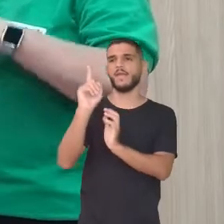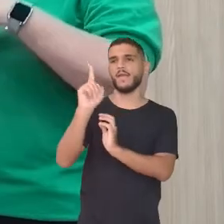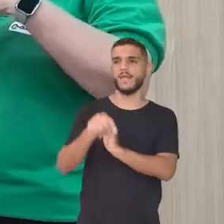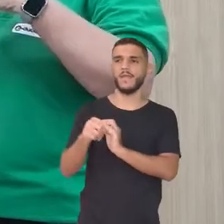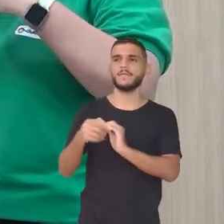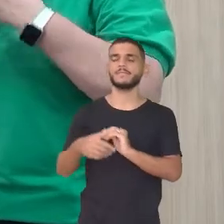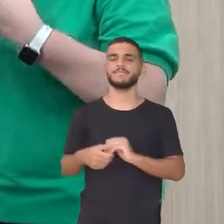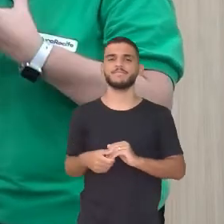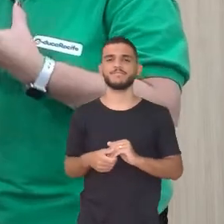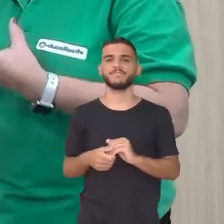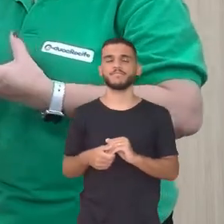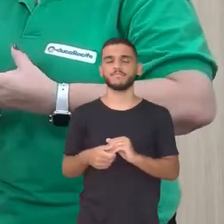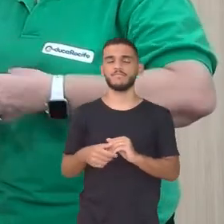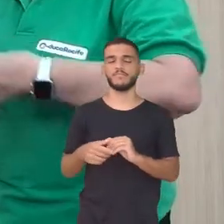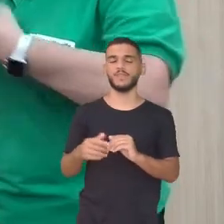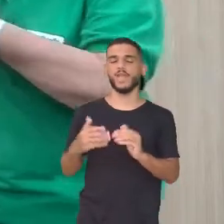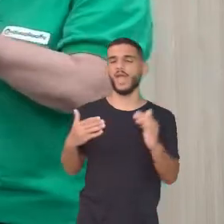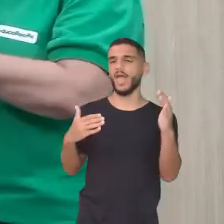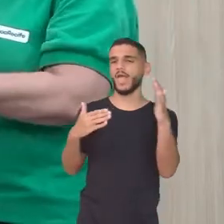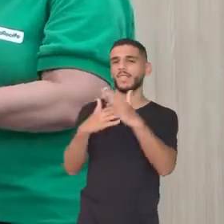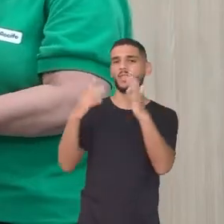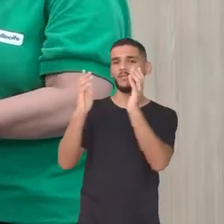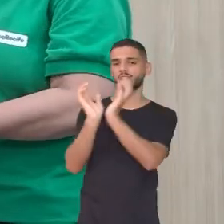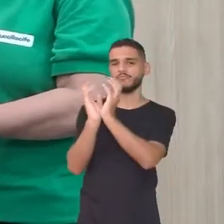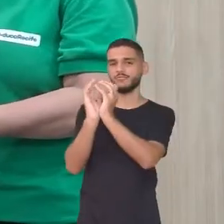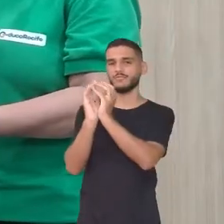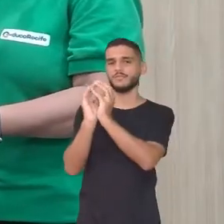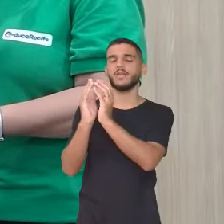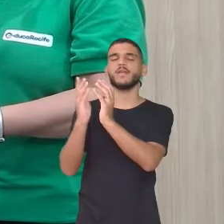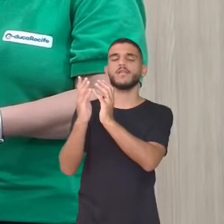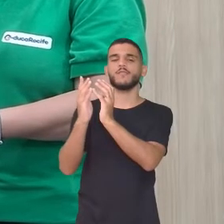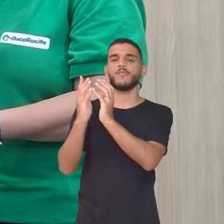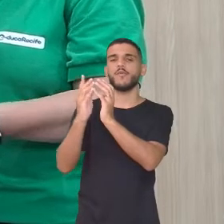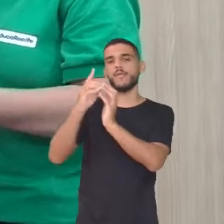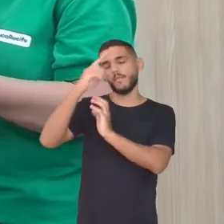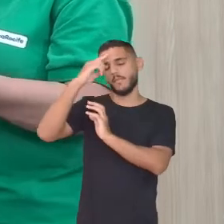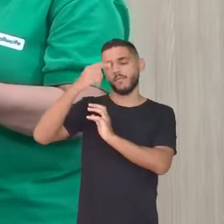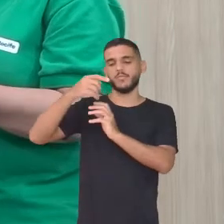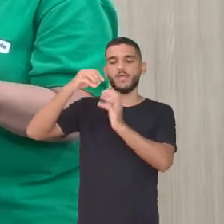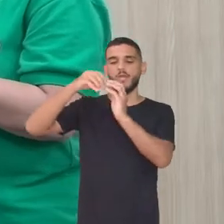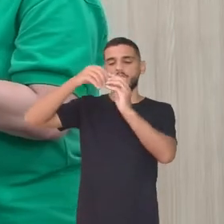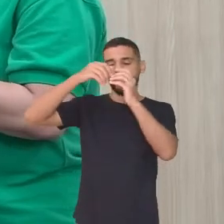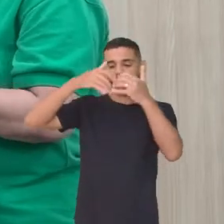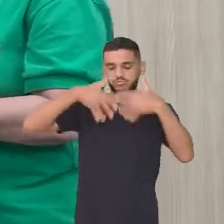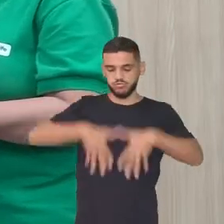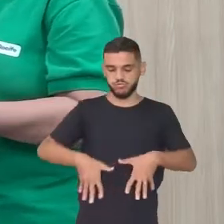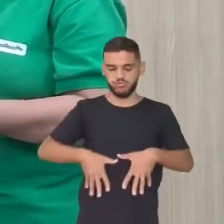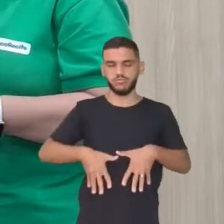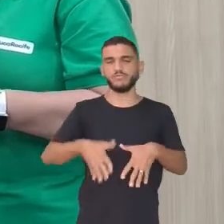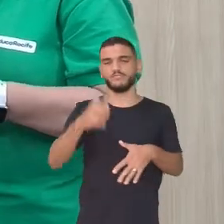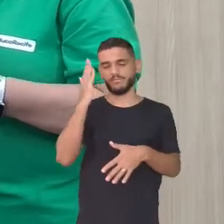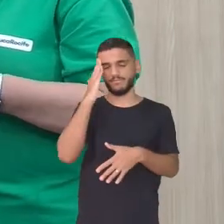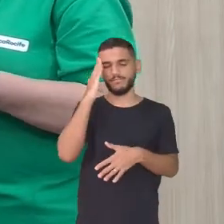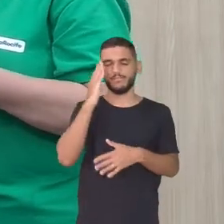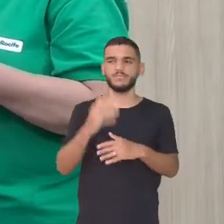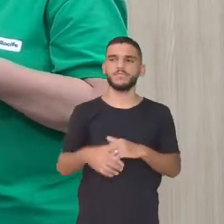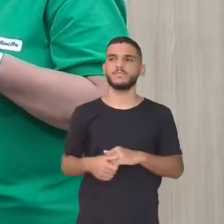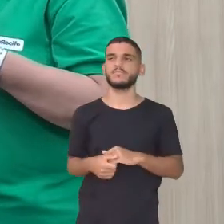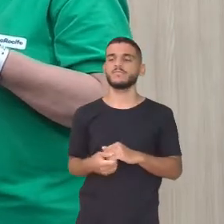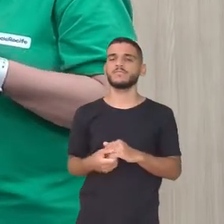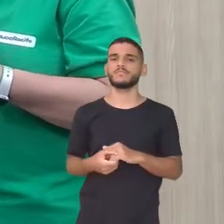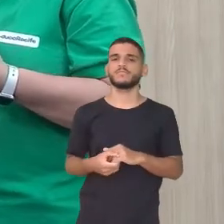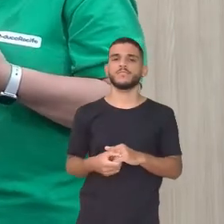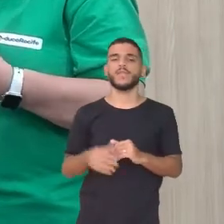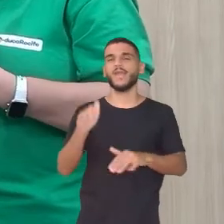O cérebro vai lá interpretar e vai mandar a resposta do que a gente tem que fazer. Então, às vezes, a gente quer lembrar, não é? Eu quero lembrar